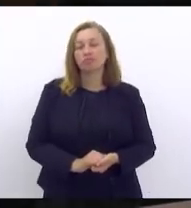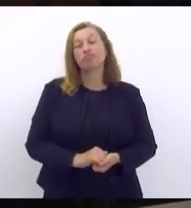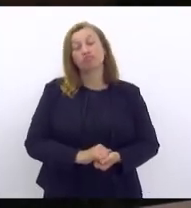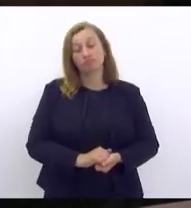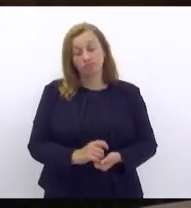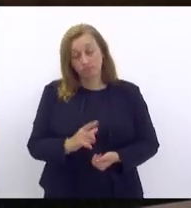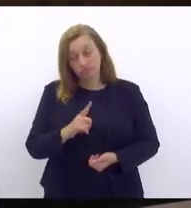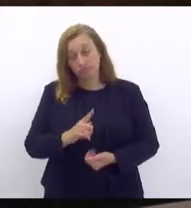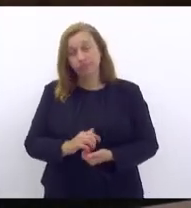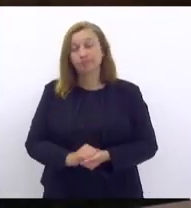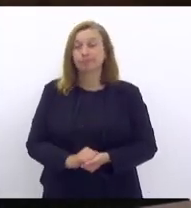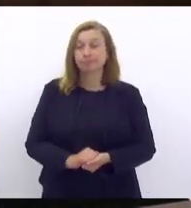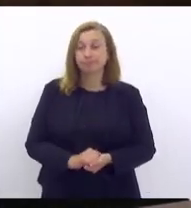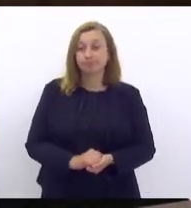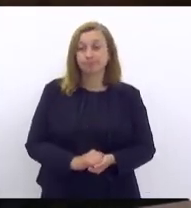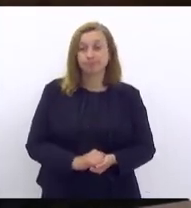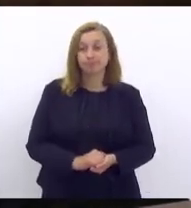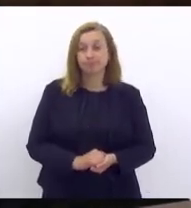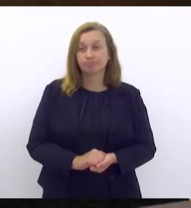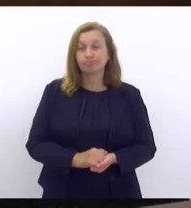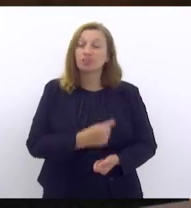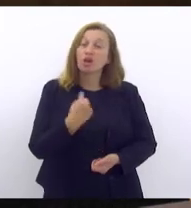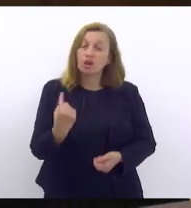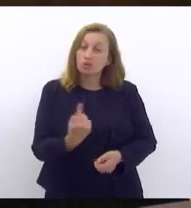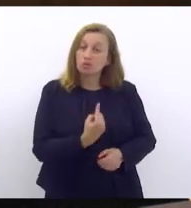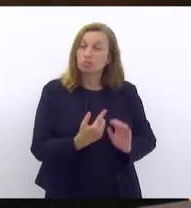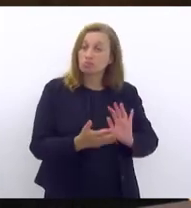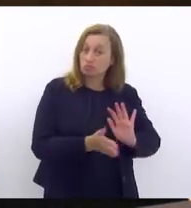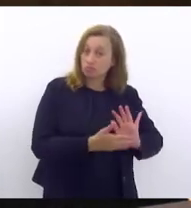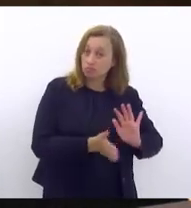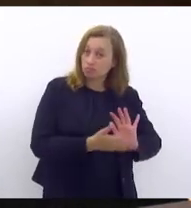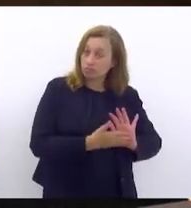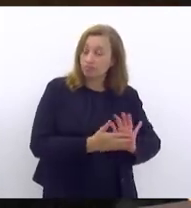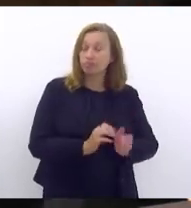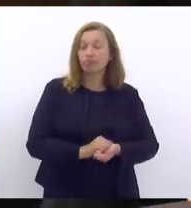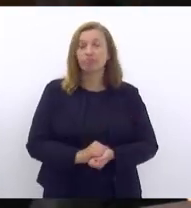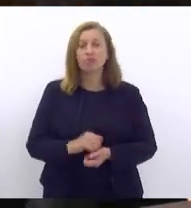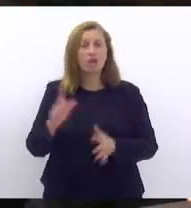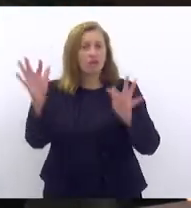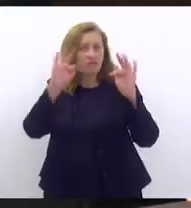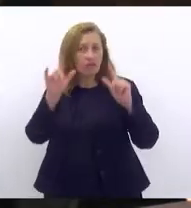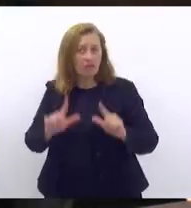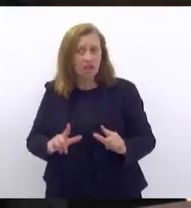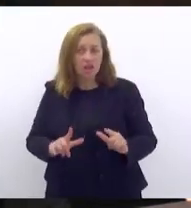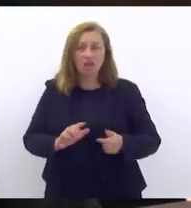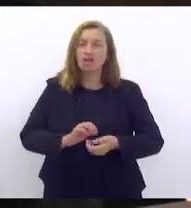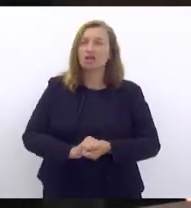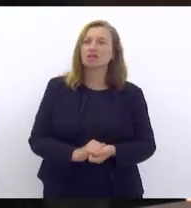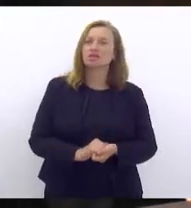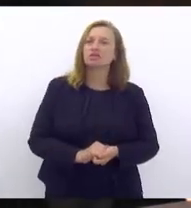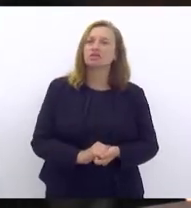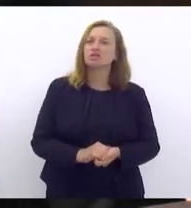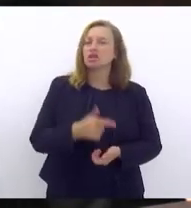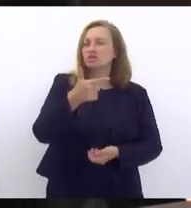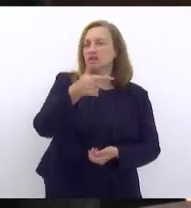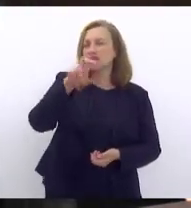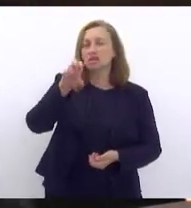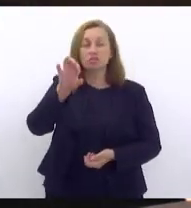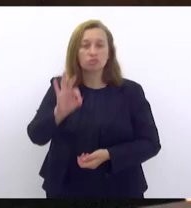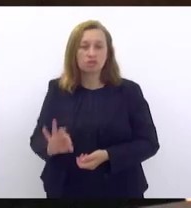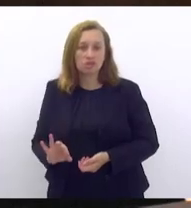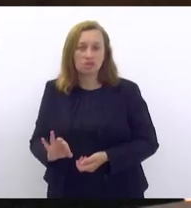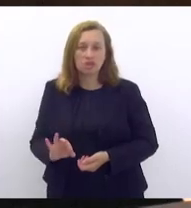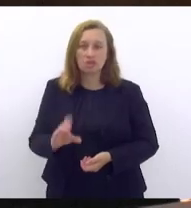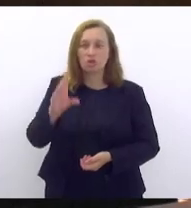tem. A nossa propositura, ela é muito feliz ao estabelecer cerca de 25%